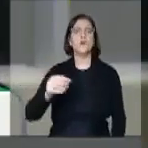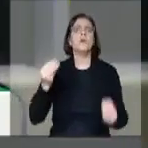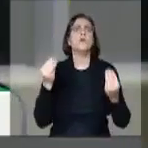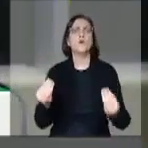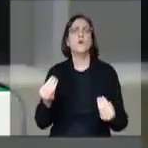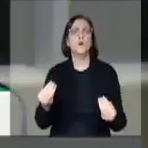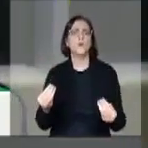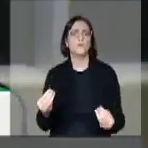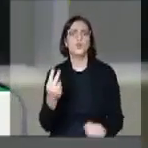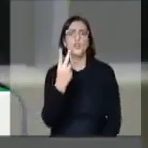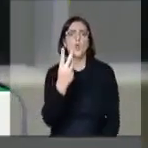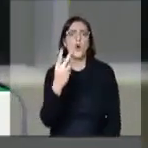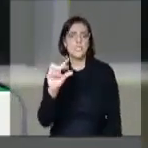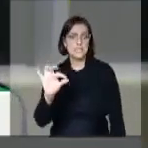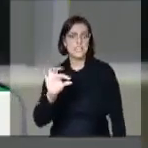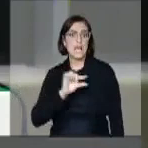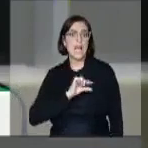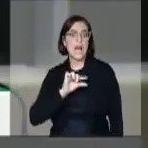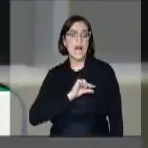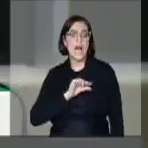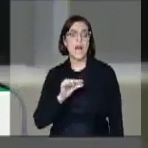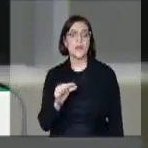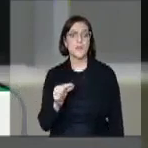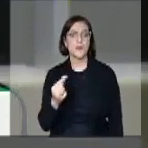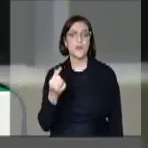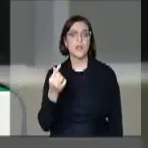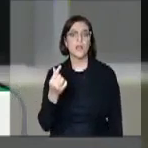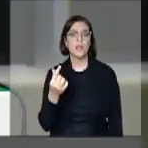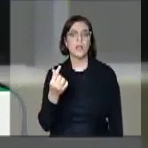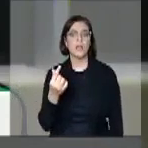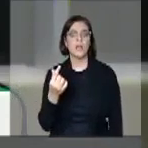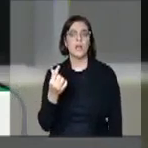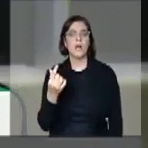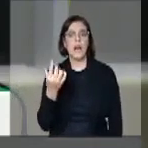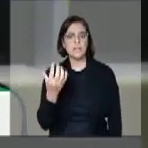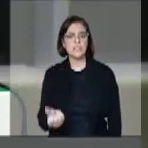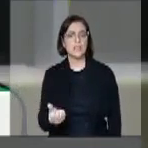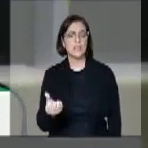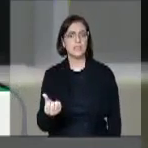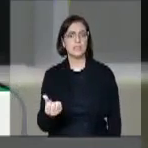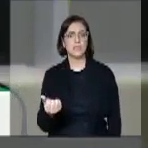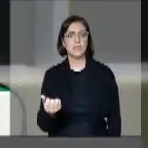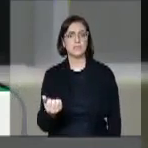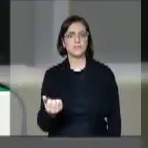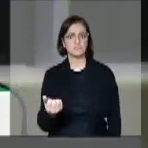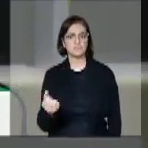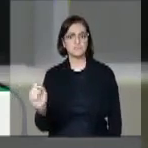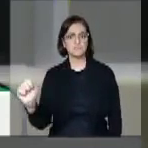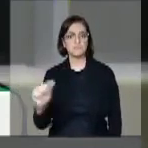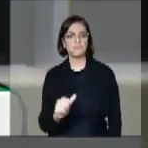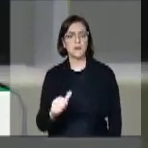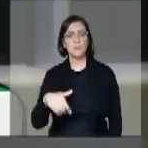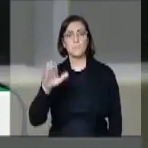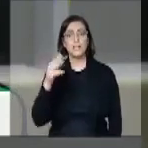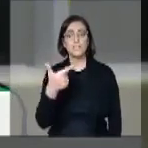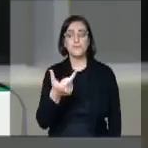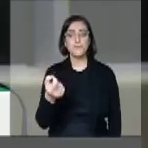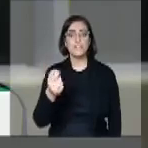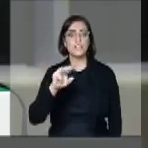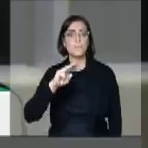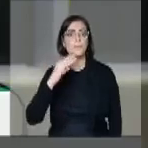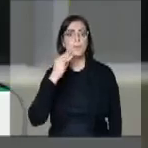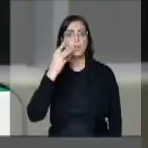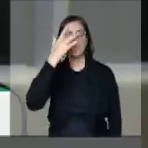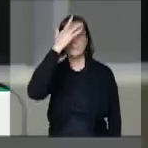até 2 salários mínimos recebe abono? São mais de 20 milhões de brasileiros. Estão penalizando esses